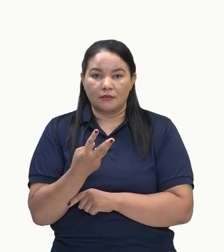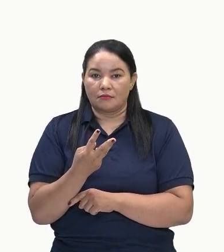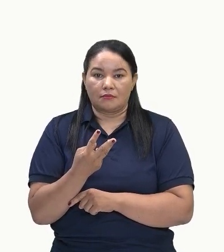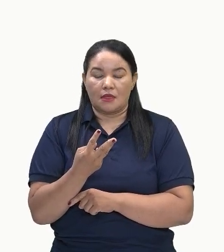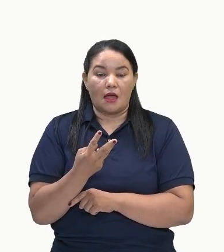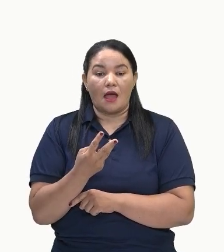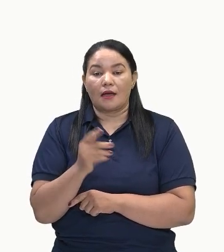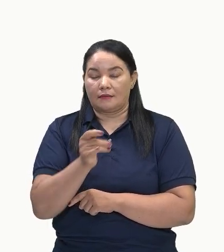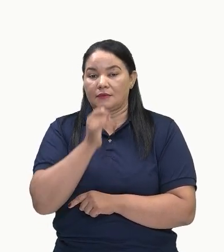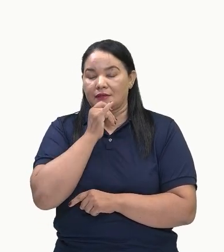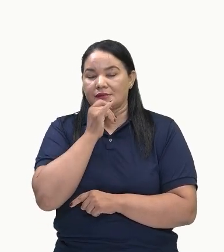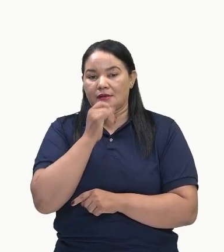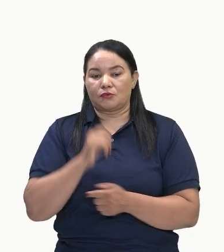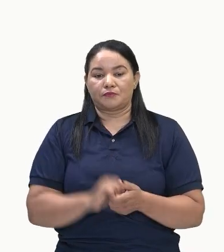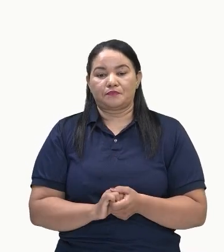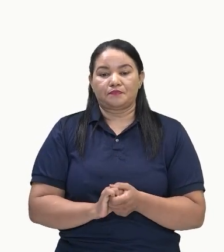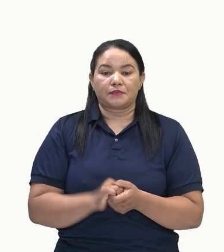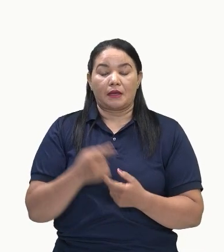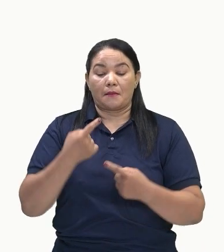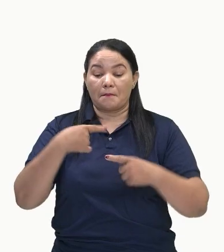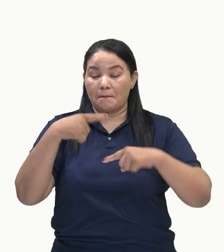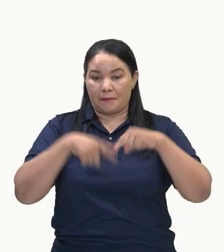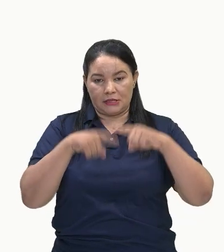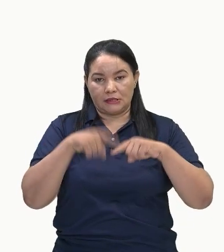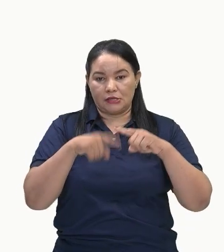categorias gerais como mobília,